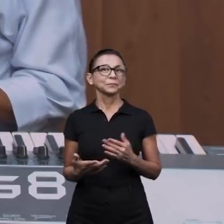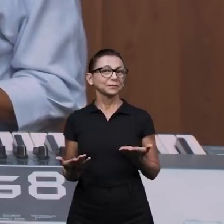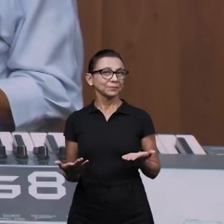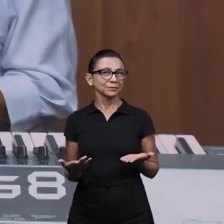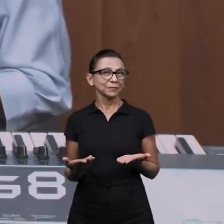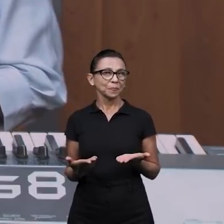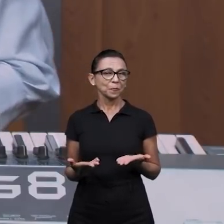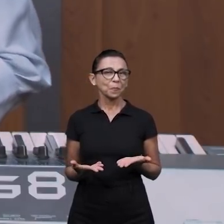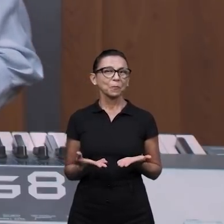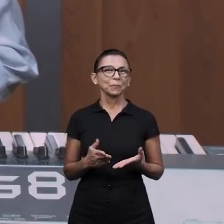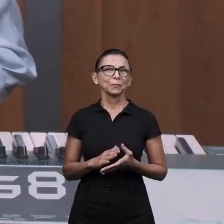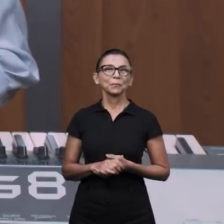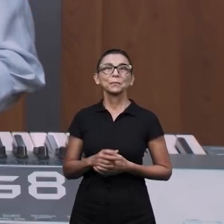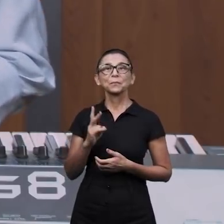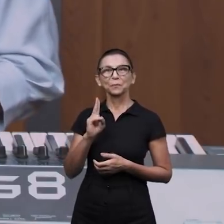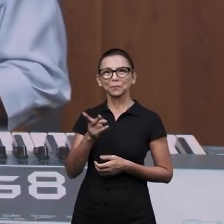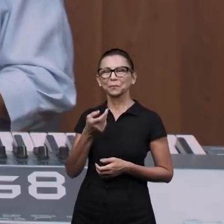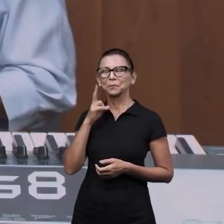Si.